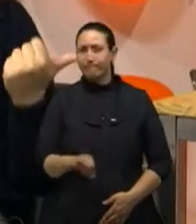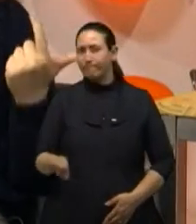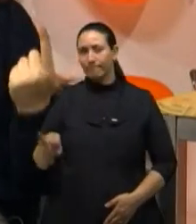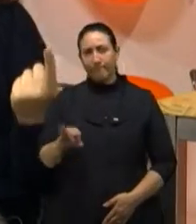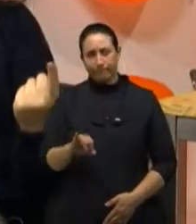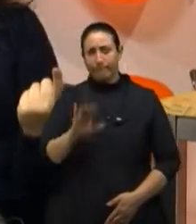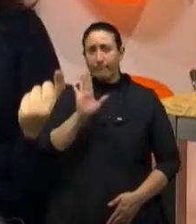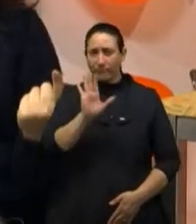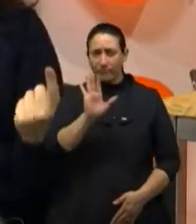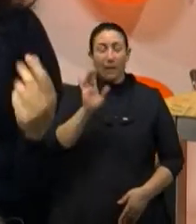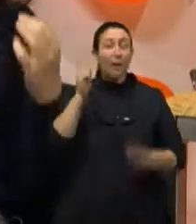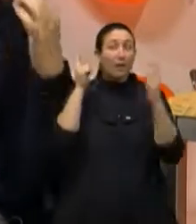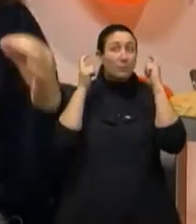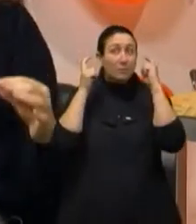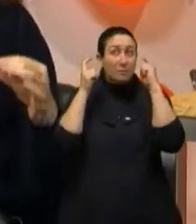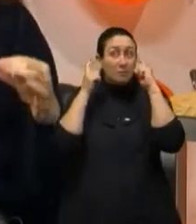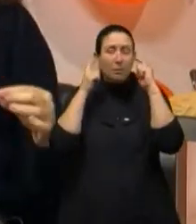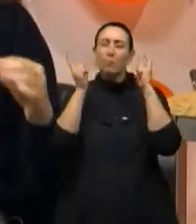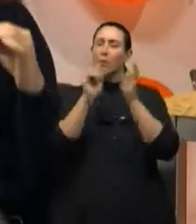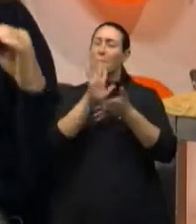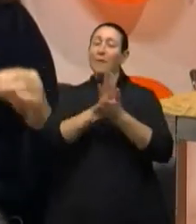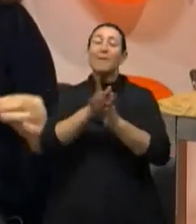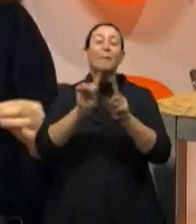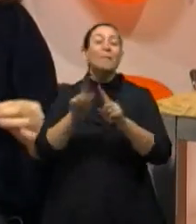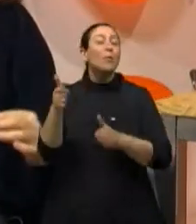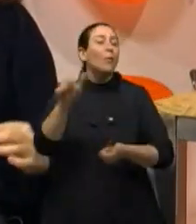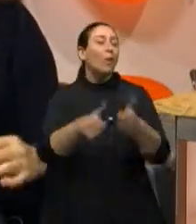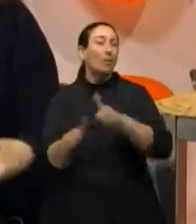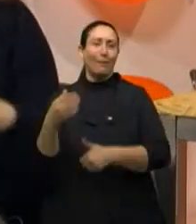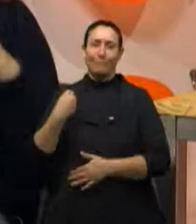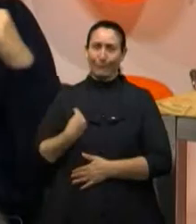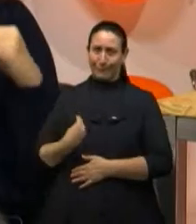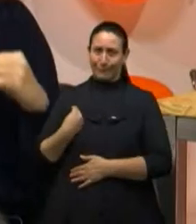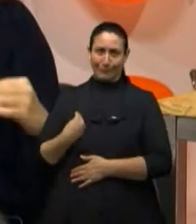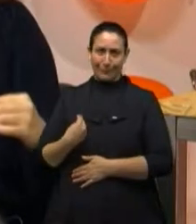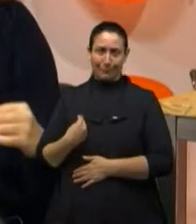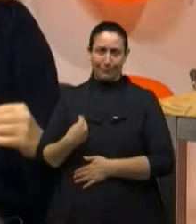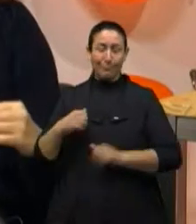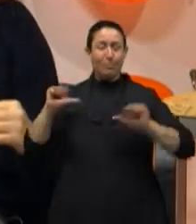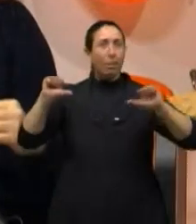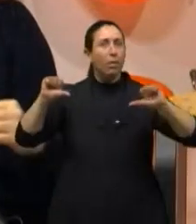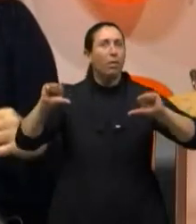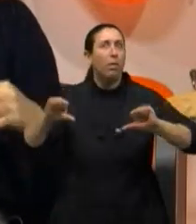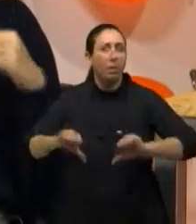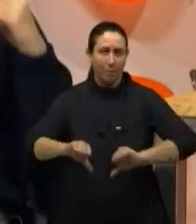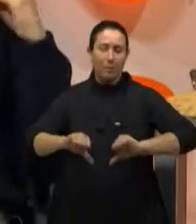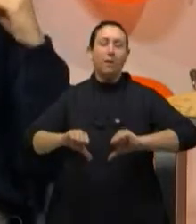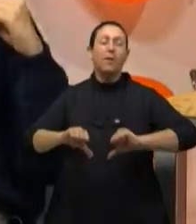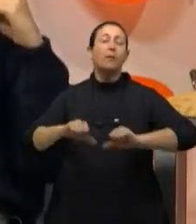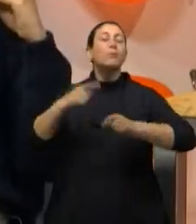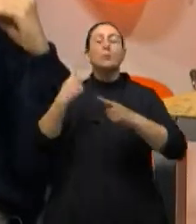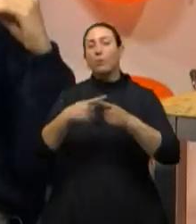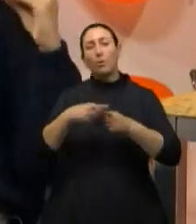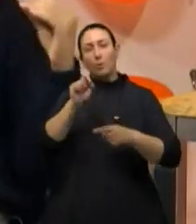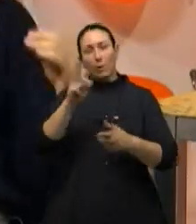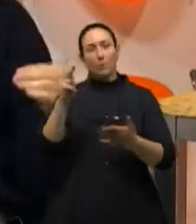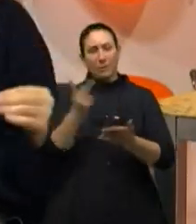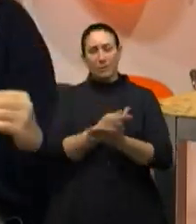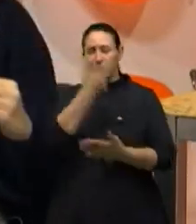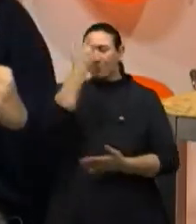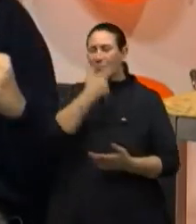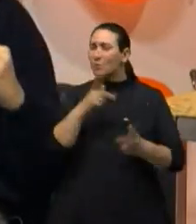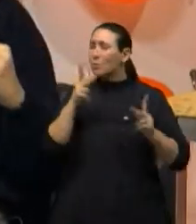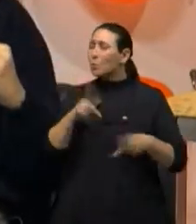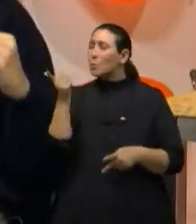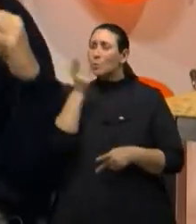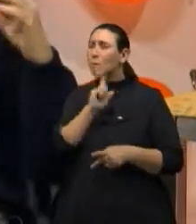mata e não dói mas a qualidade de vida ela piora muito porque a pessoa começa a não